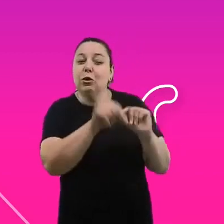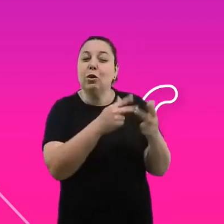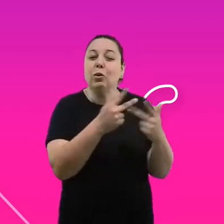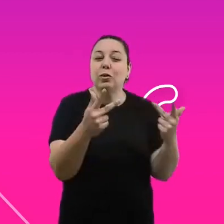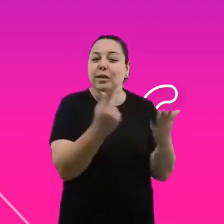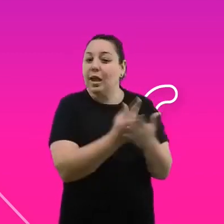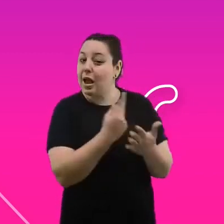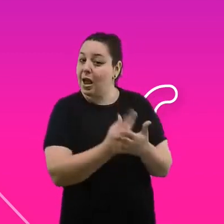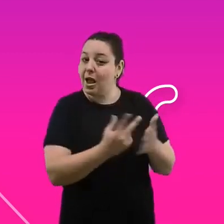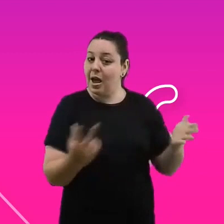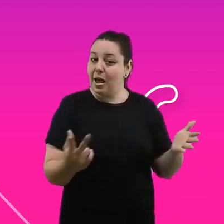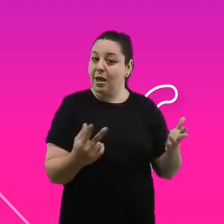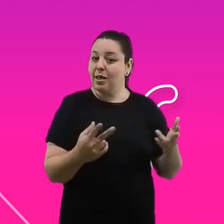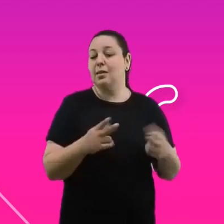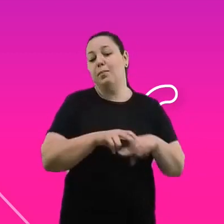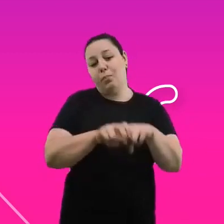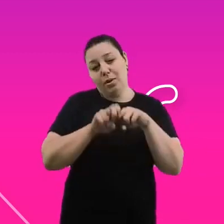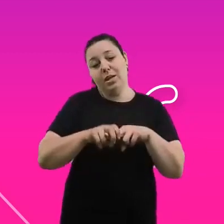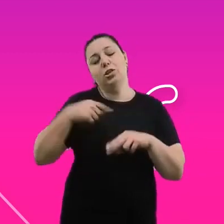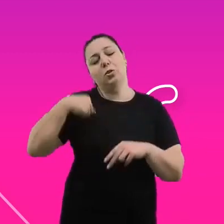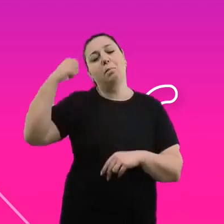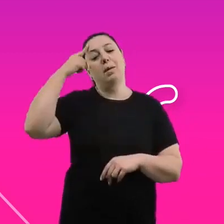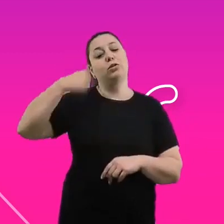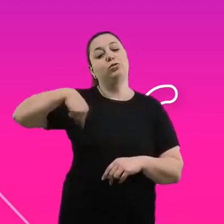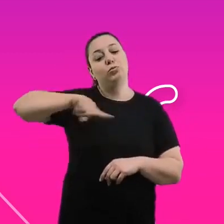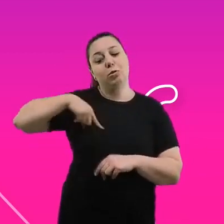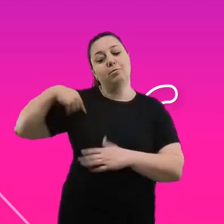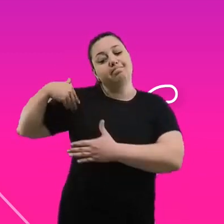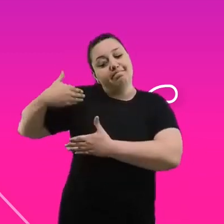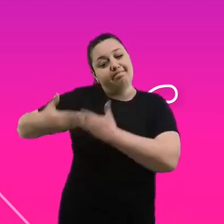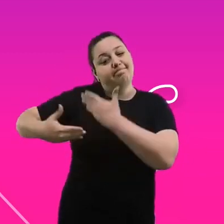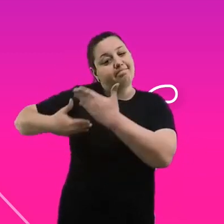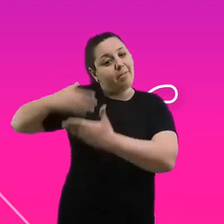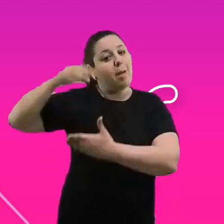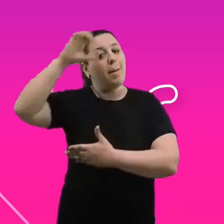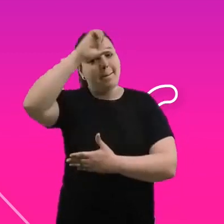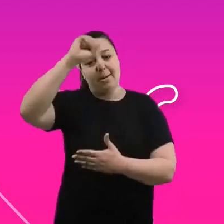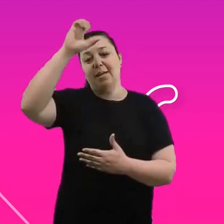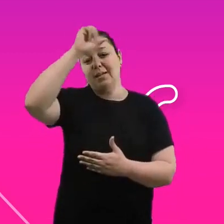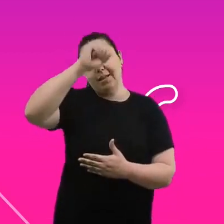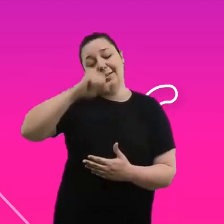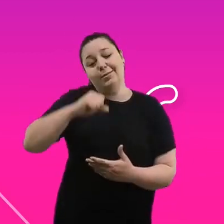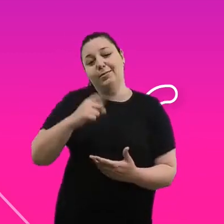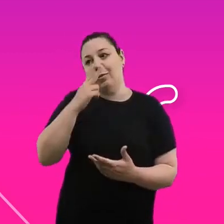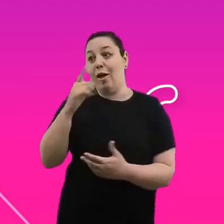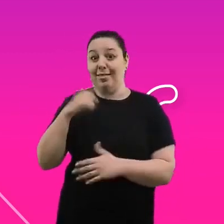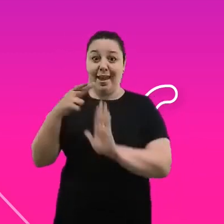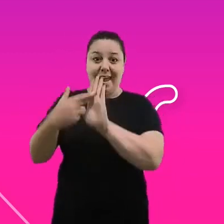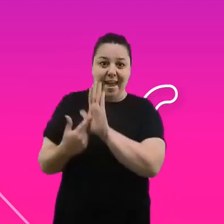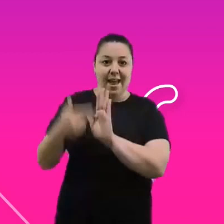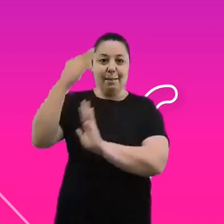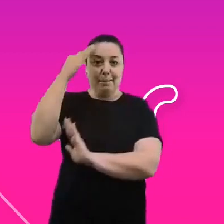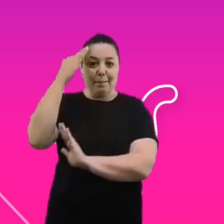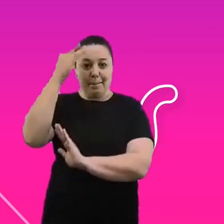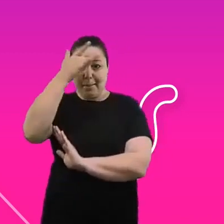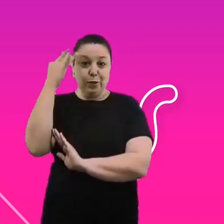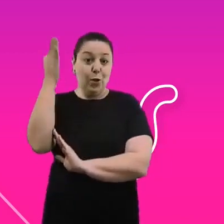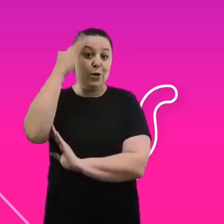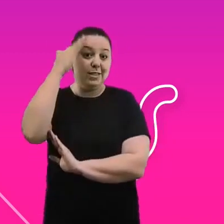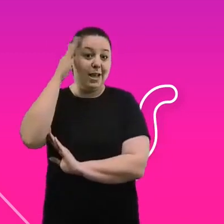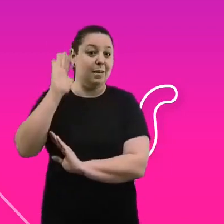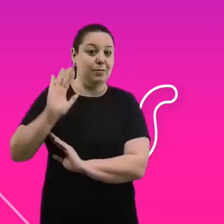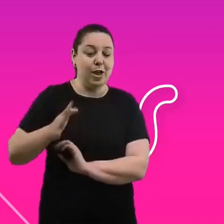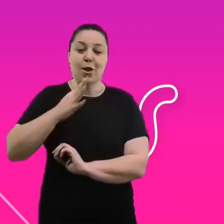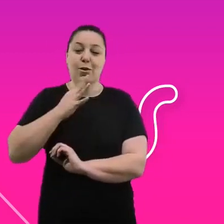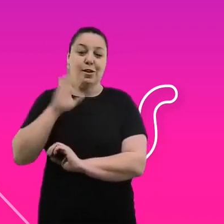Só que não vai ter ninguém nos dizendo como que a gente vai ter que aprender. A gente vai ter que aprender sozinhos, contando um com os outros. Então, acho que esse painel é